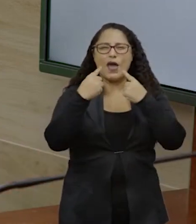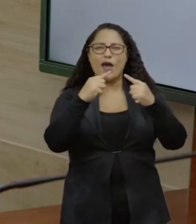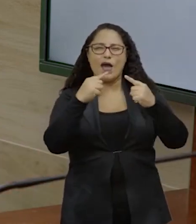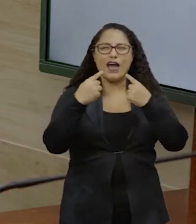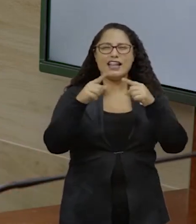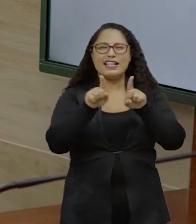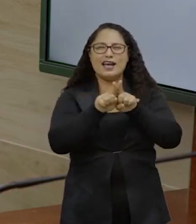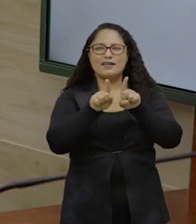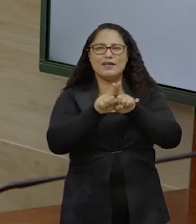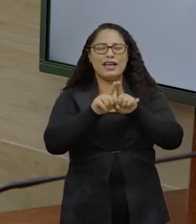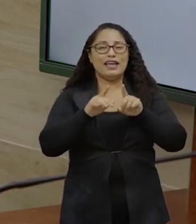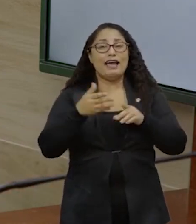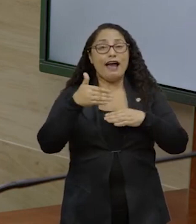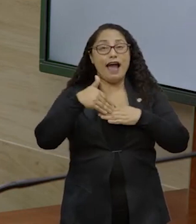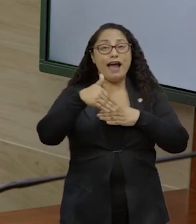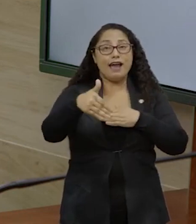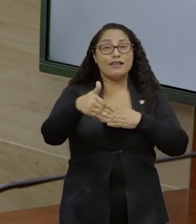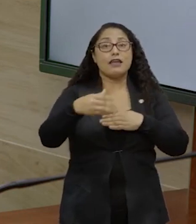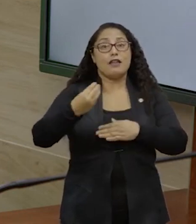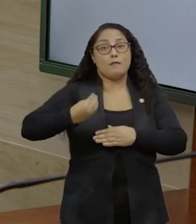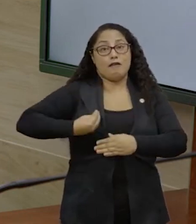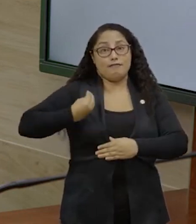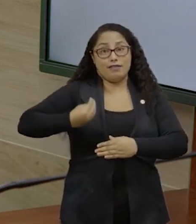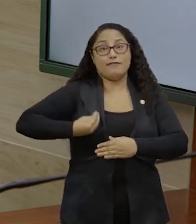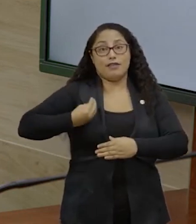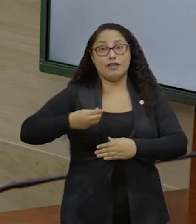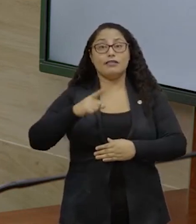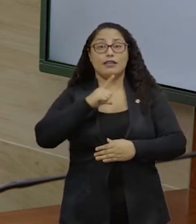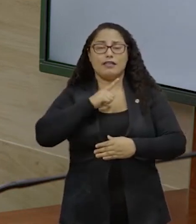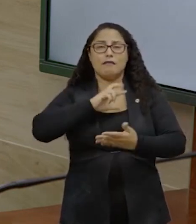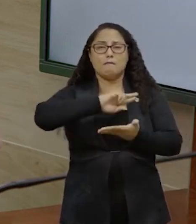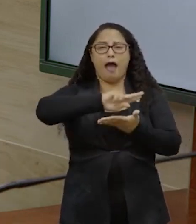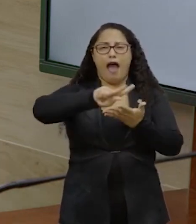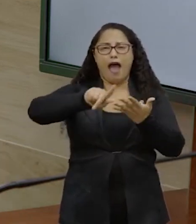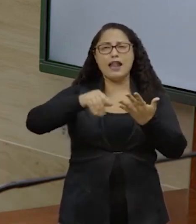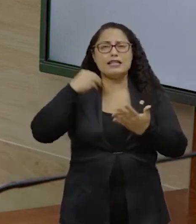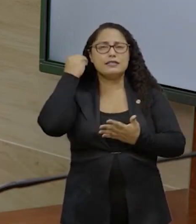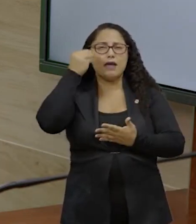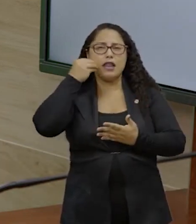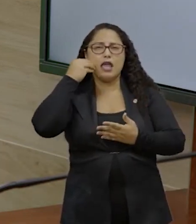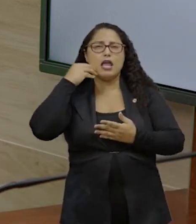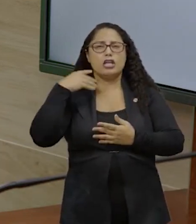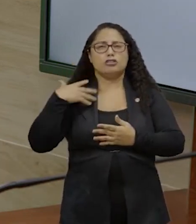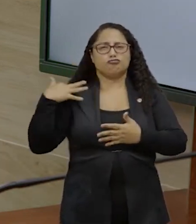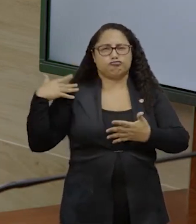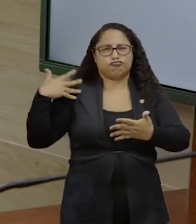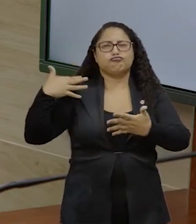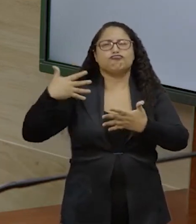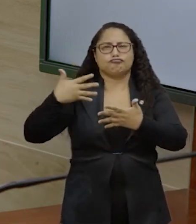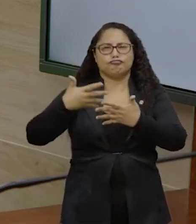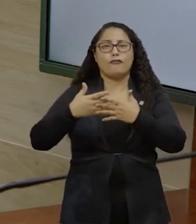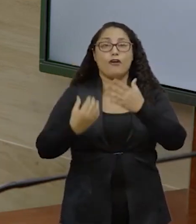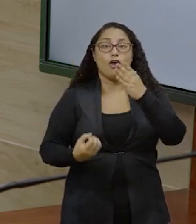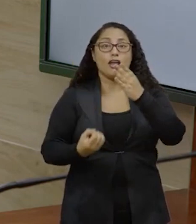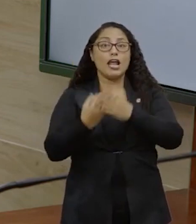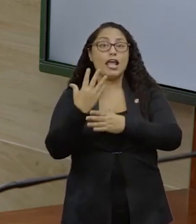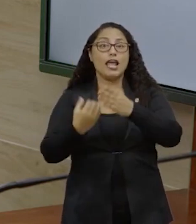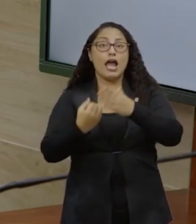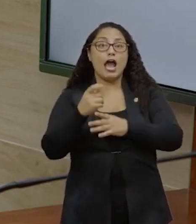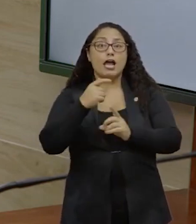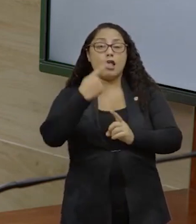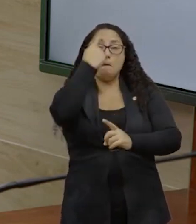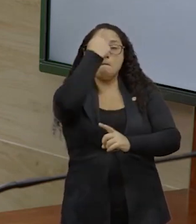Isso. Aquilo ali foi uma vivência que ele teve, né? Ele teve várias experiências passadas que foram construindo